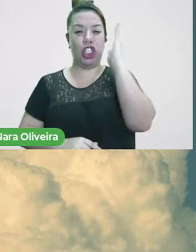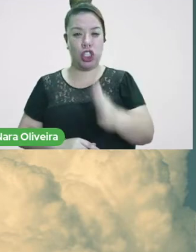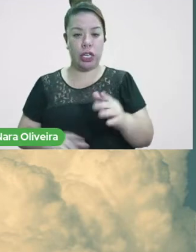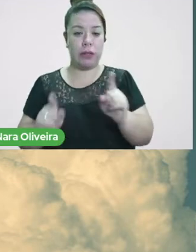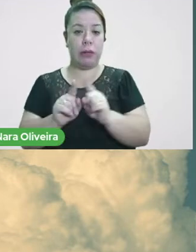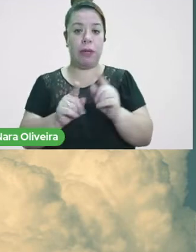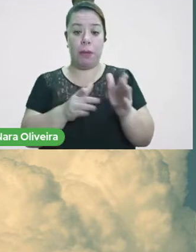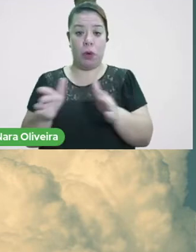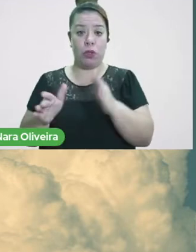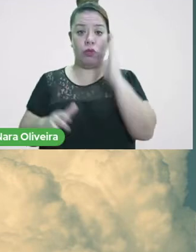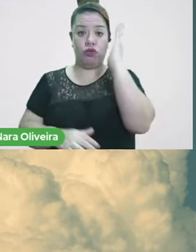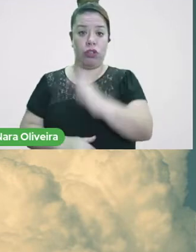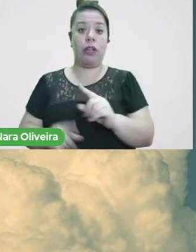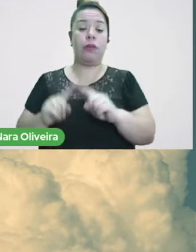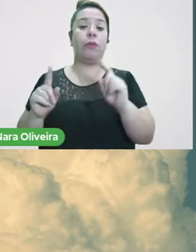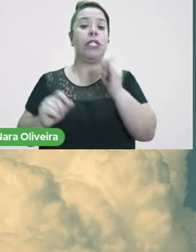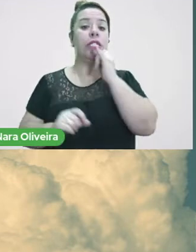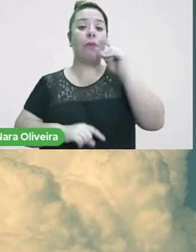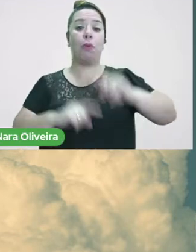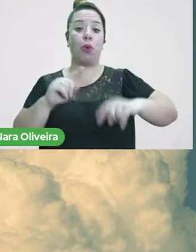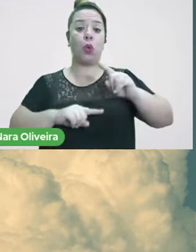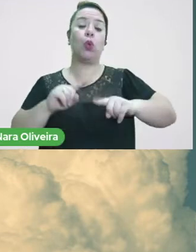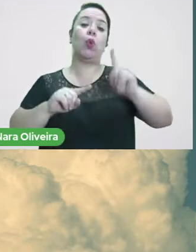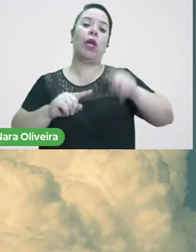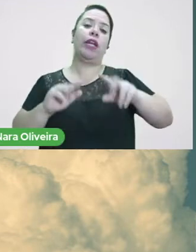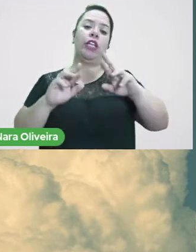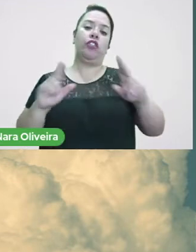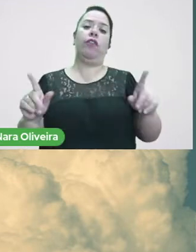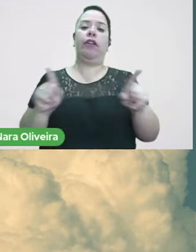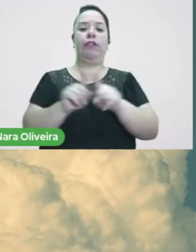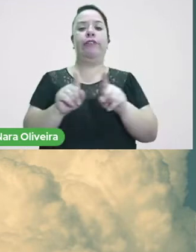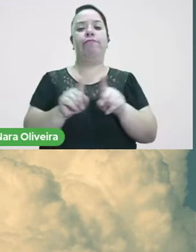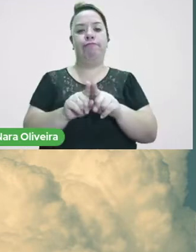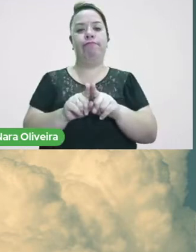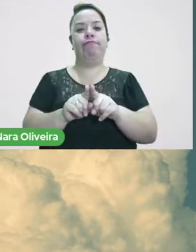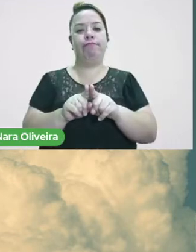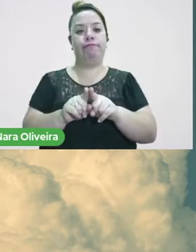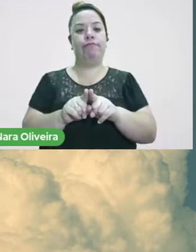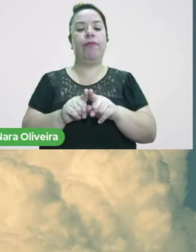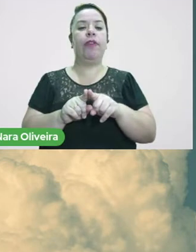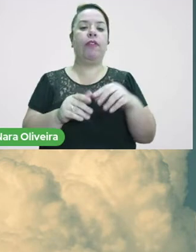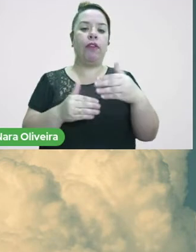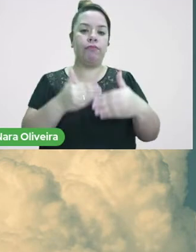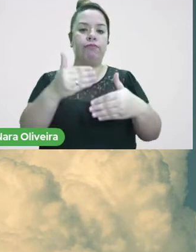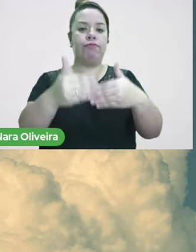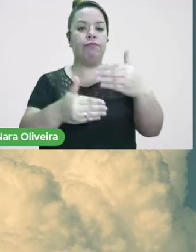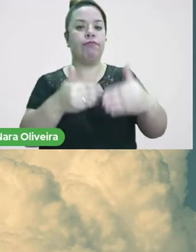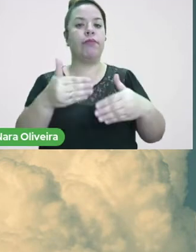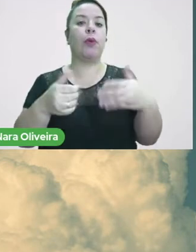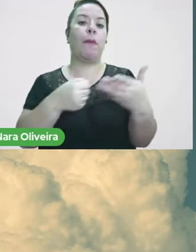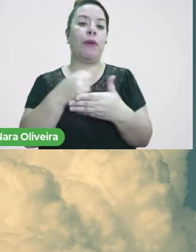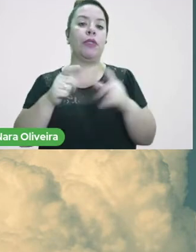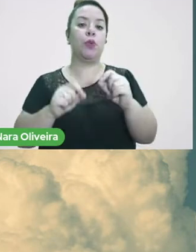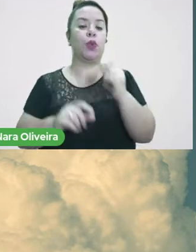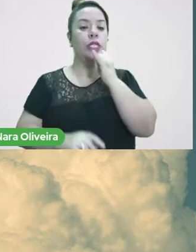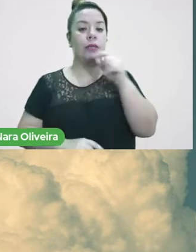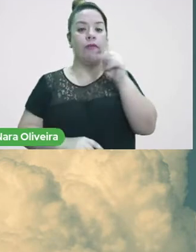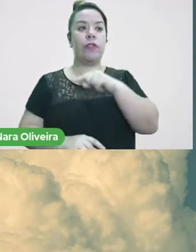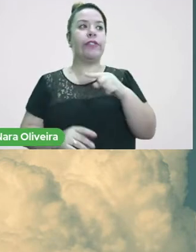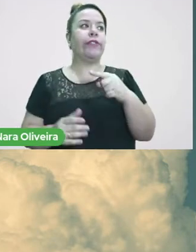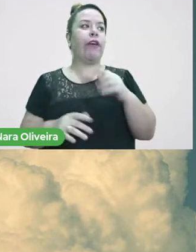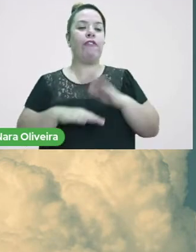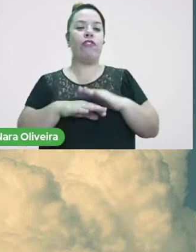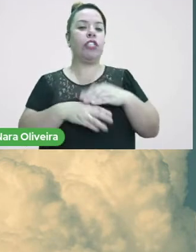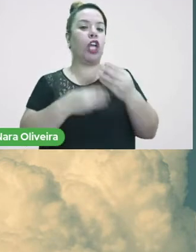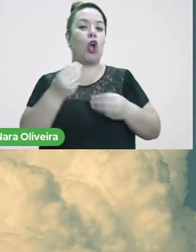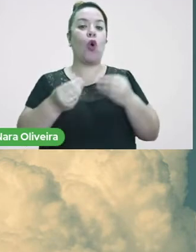to Production seria um pouco diferente também, tá? E por aí vai. Então, basicamente você desenhar como você